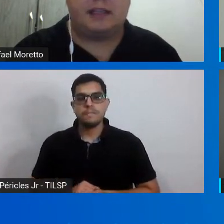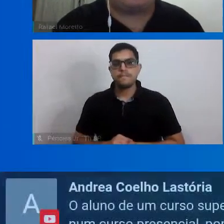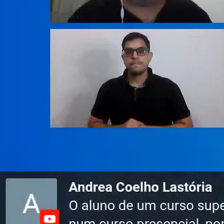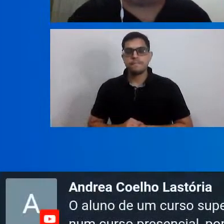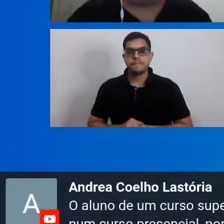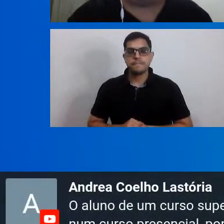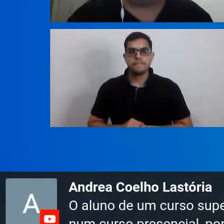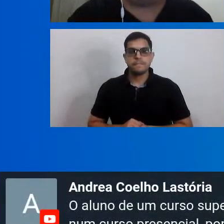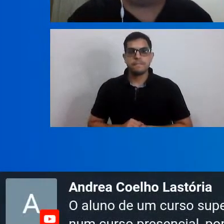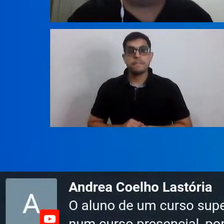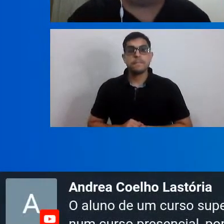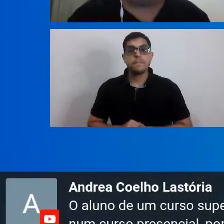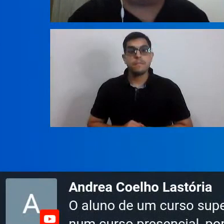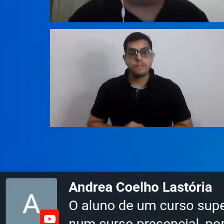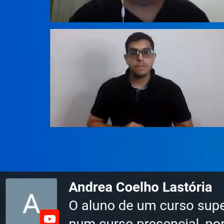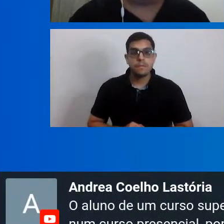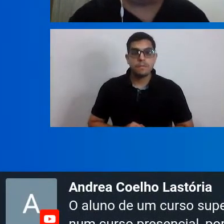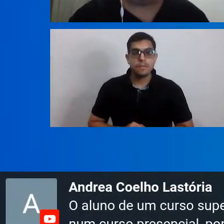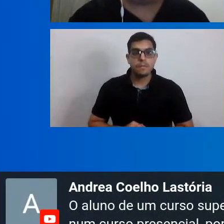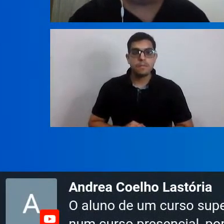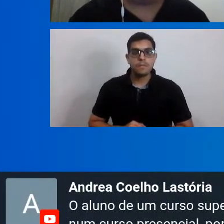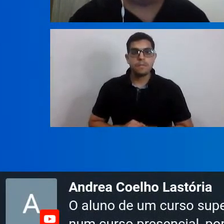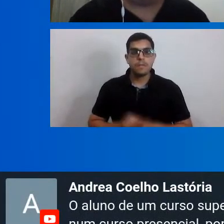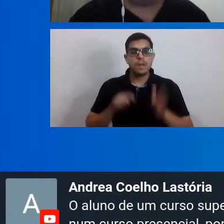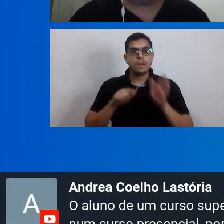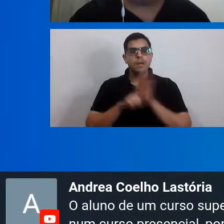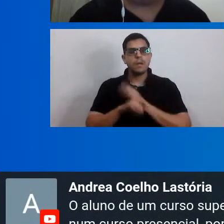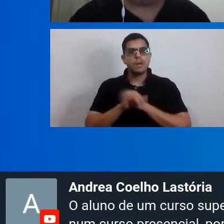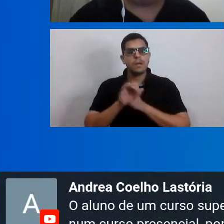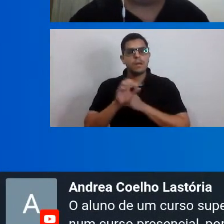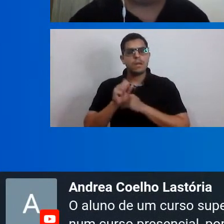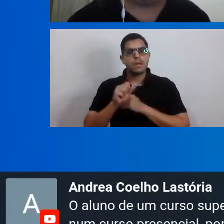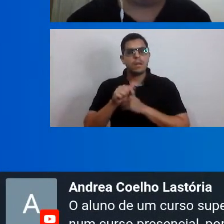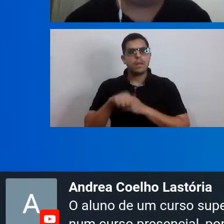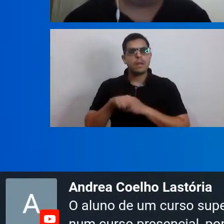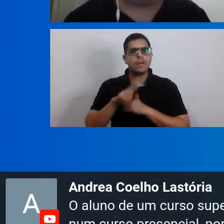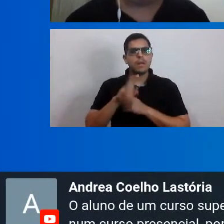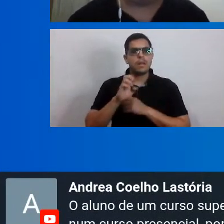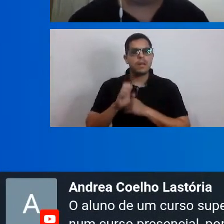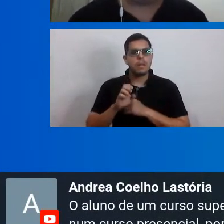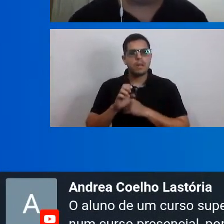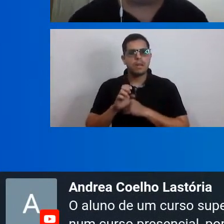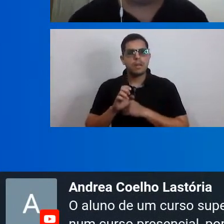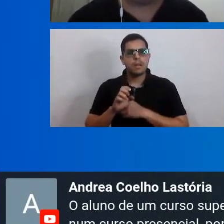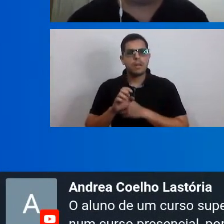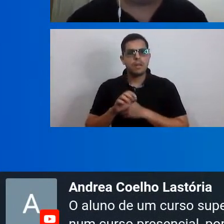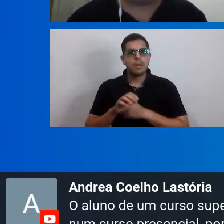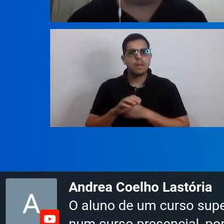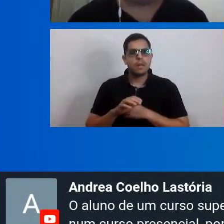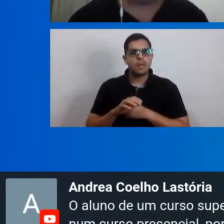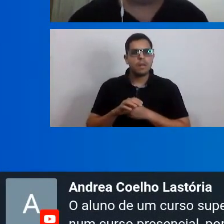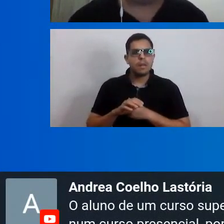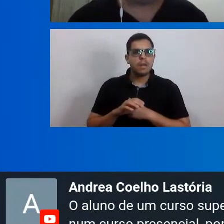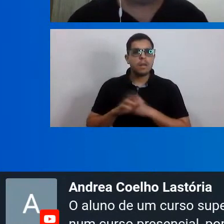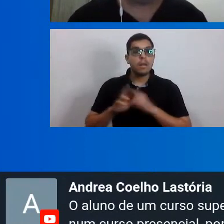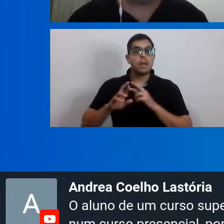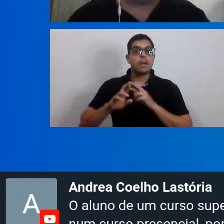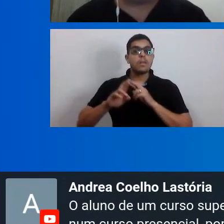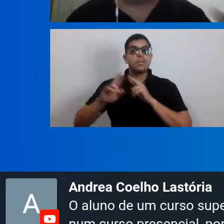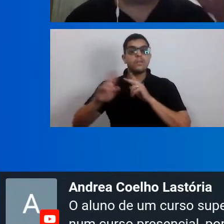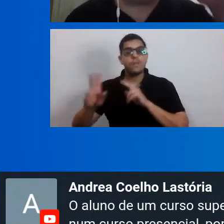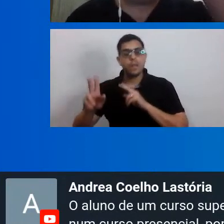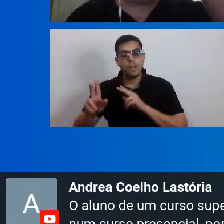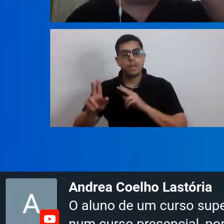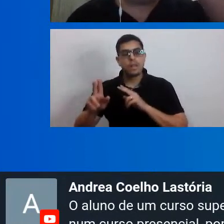teve uma pergunta acho que do Isaac sobre a questão da diferença entre o EAD e o ensino remoto